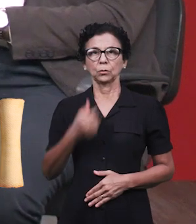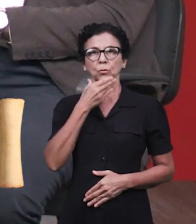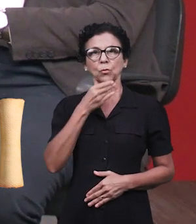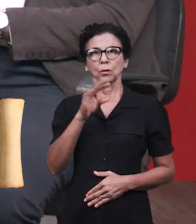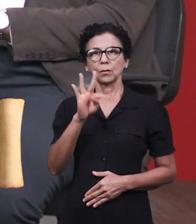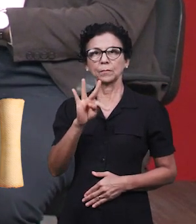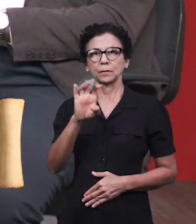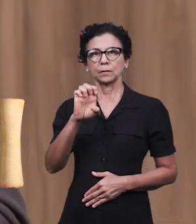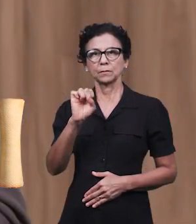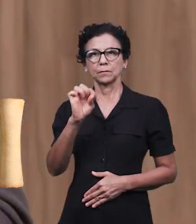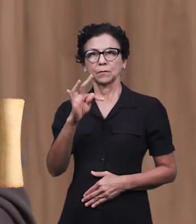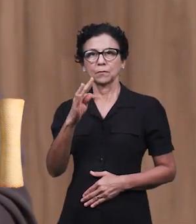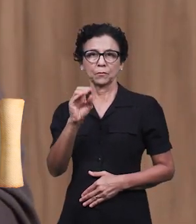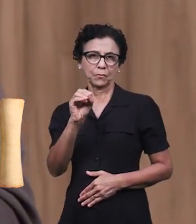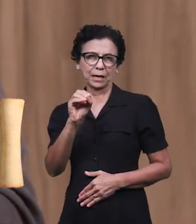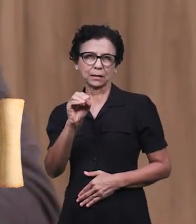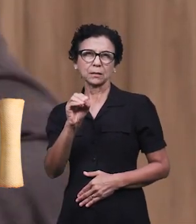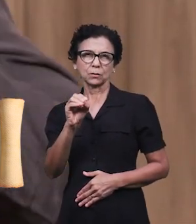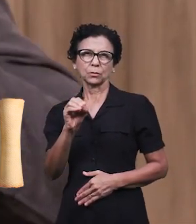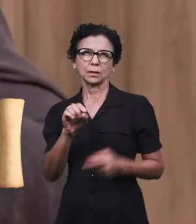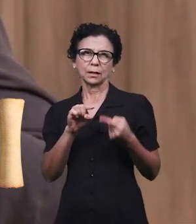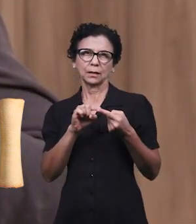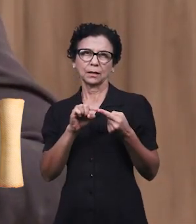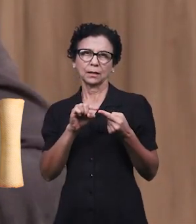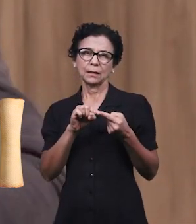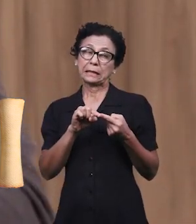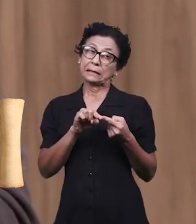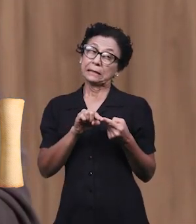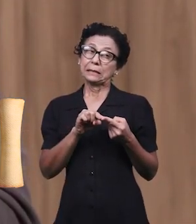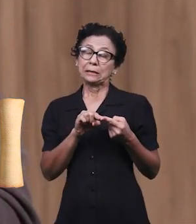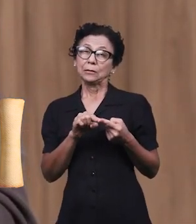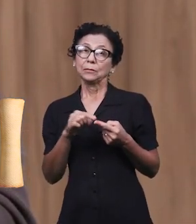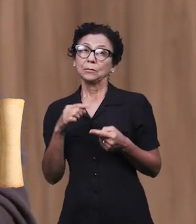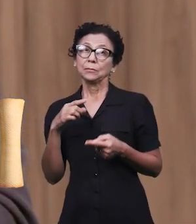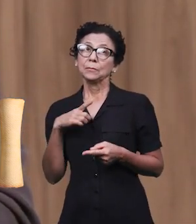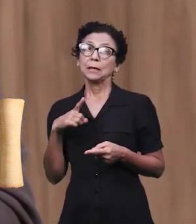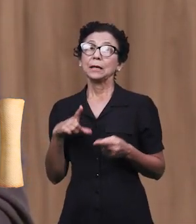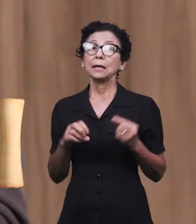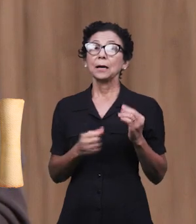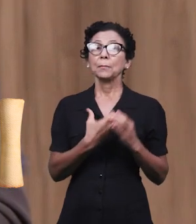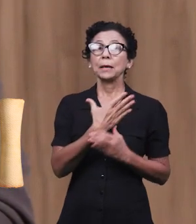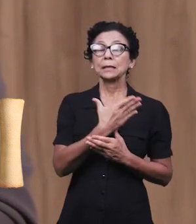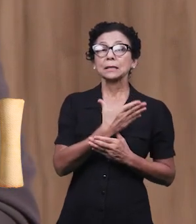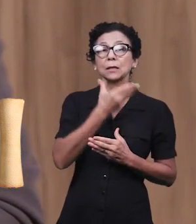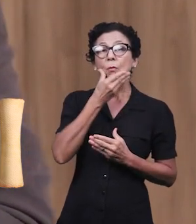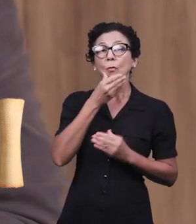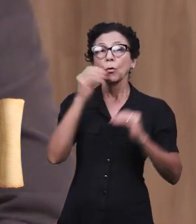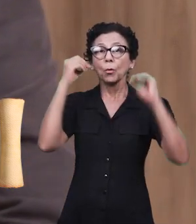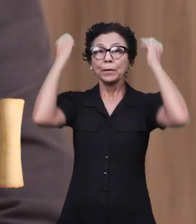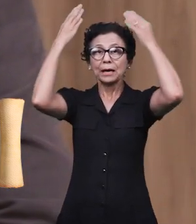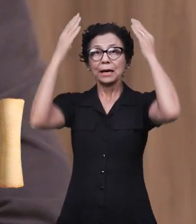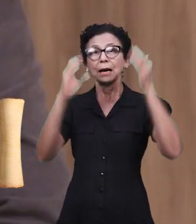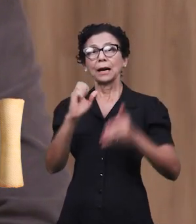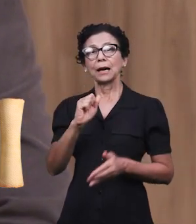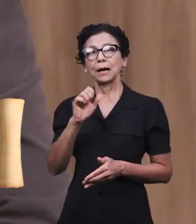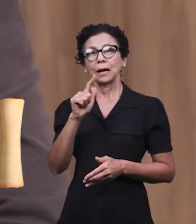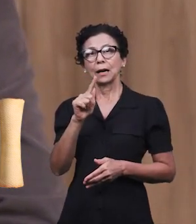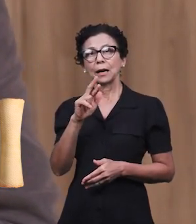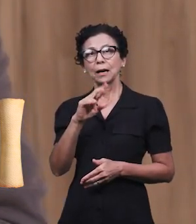apareceu ali o rei Agripa. Então, nós temos essa pessoa, que vai aparecer com a sua